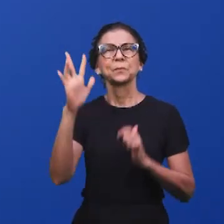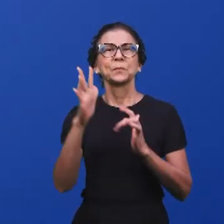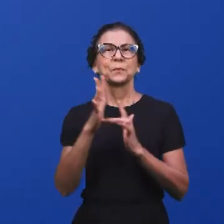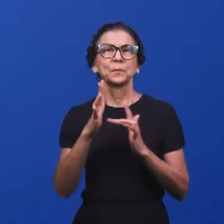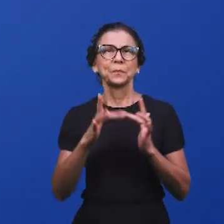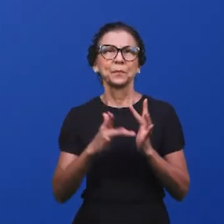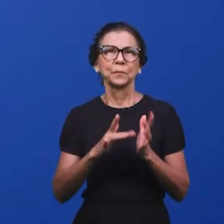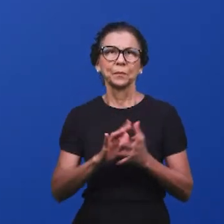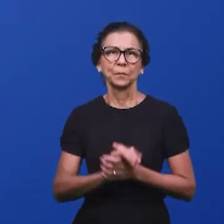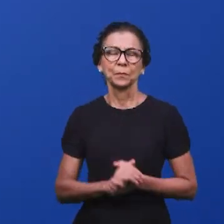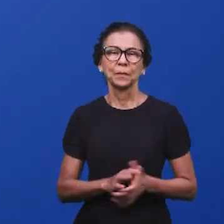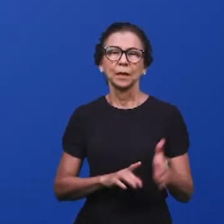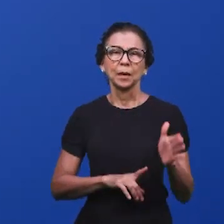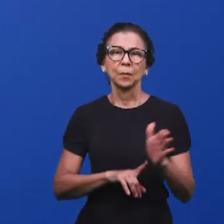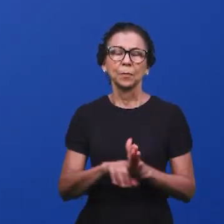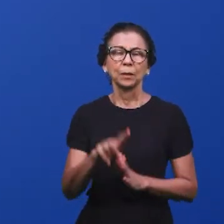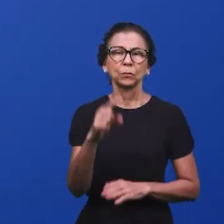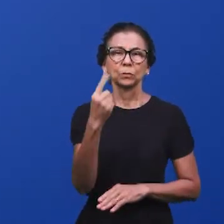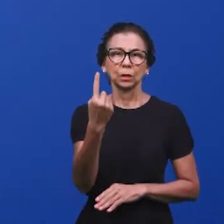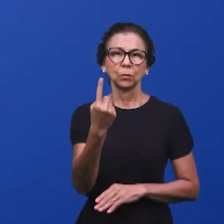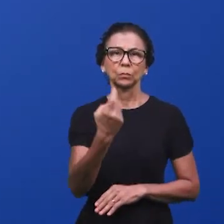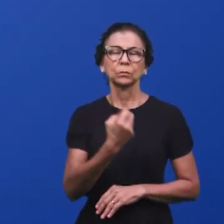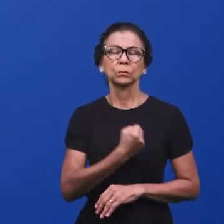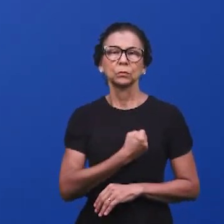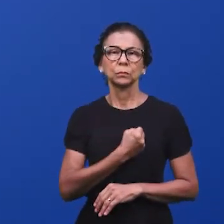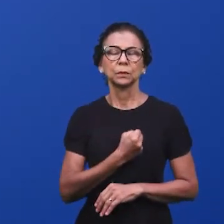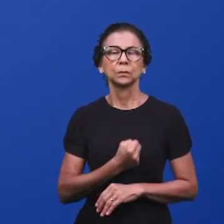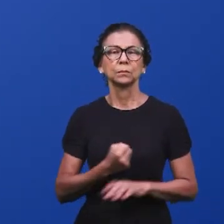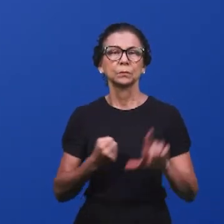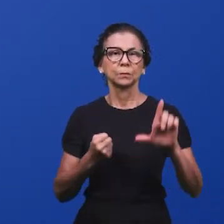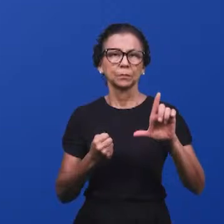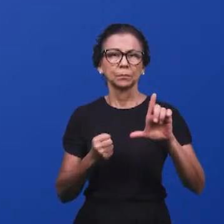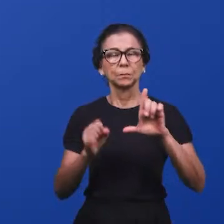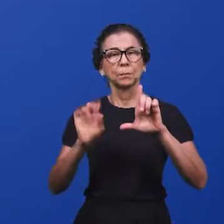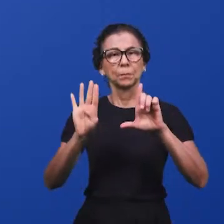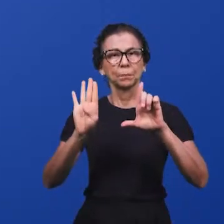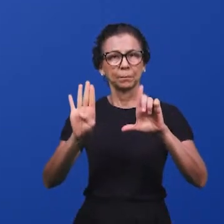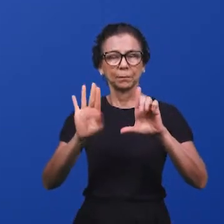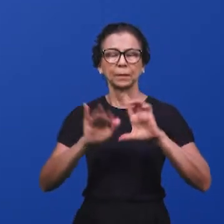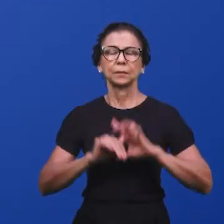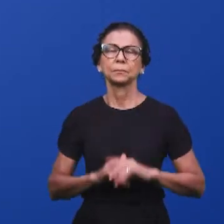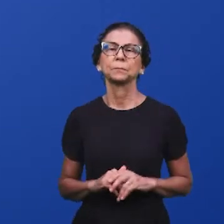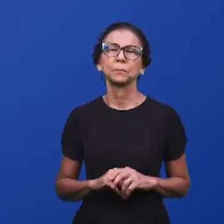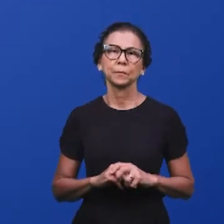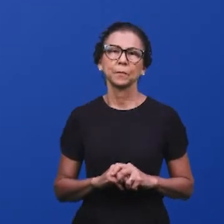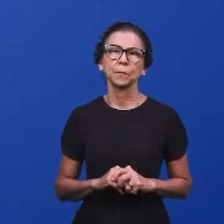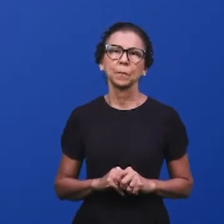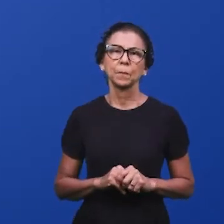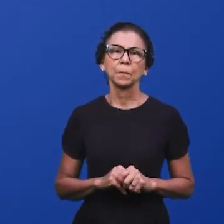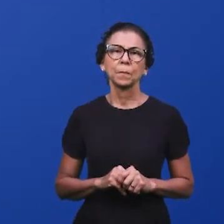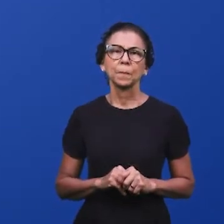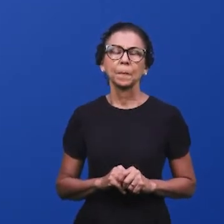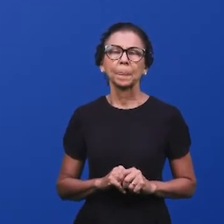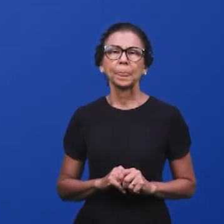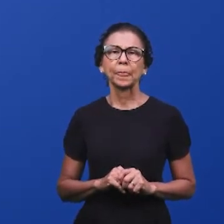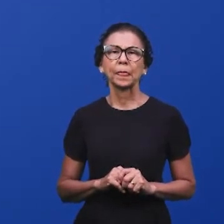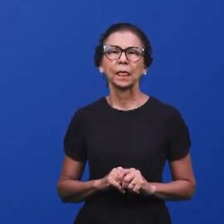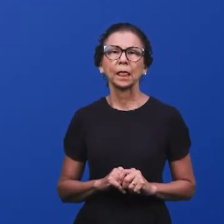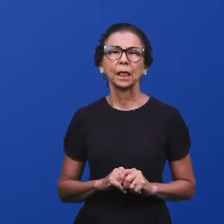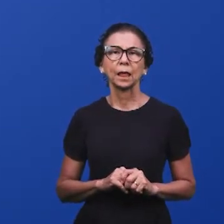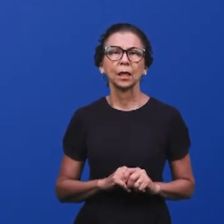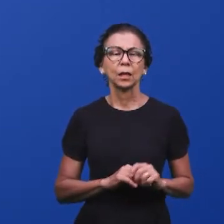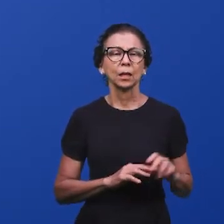Respondendo à pergunta número 1, letra B, que diz: de onde virá o